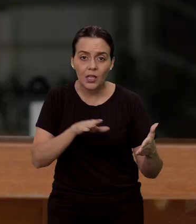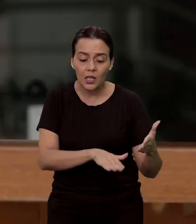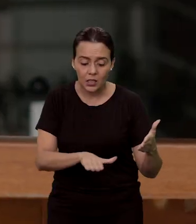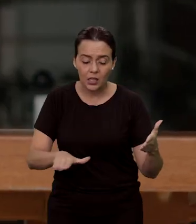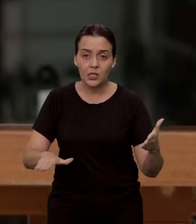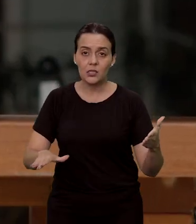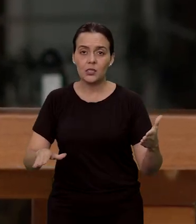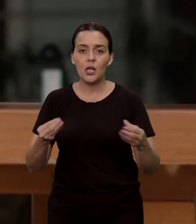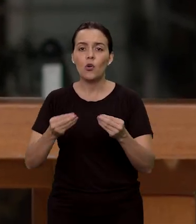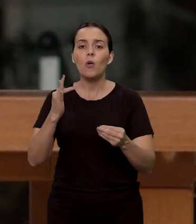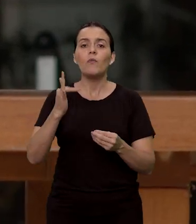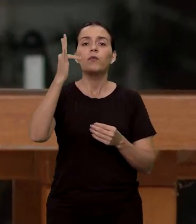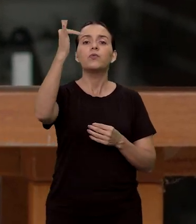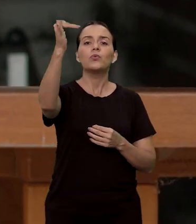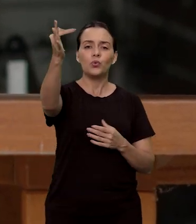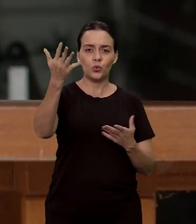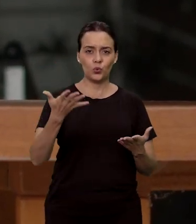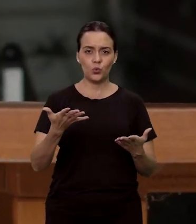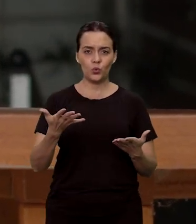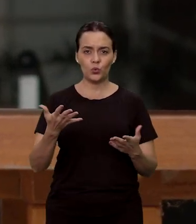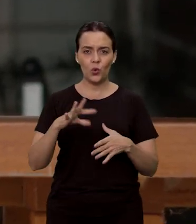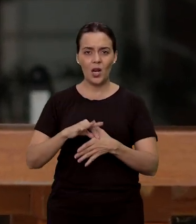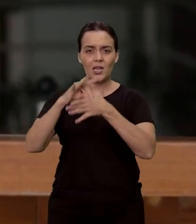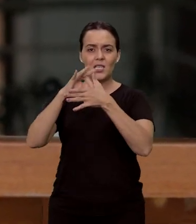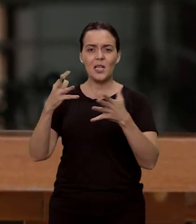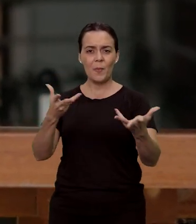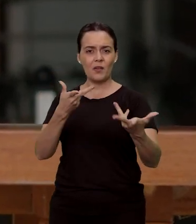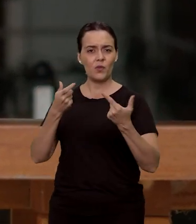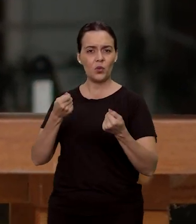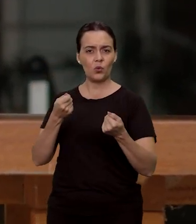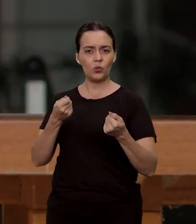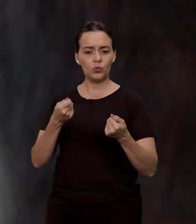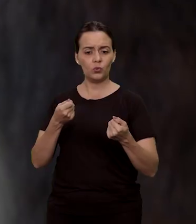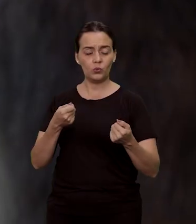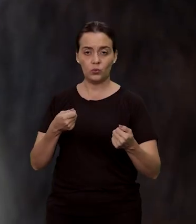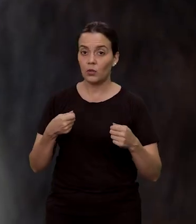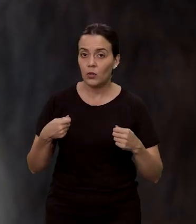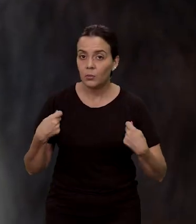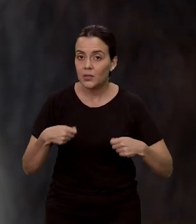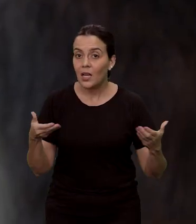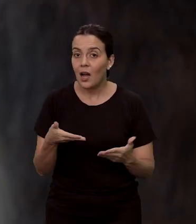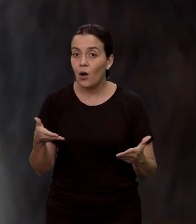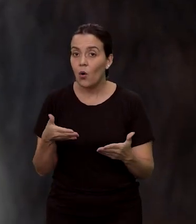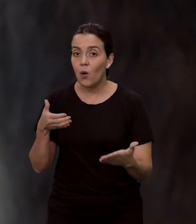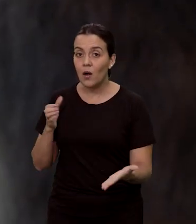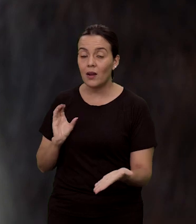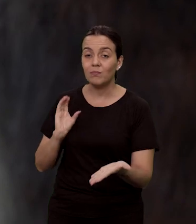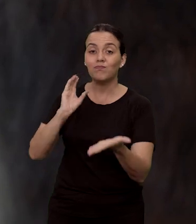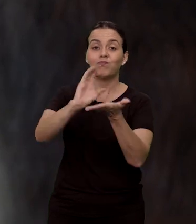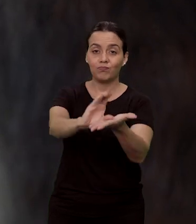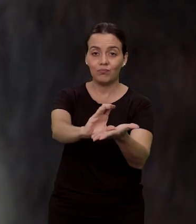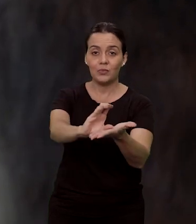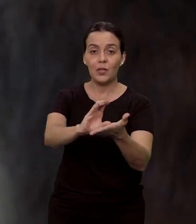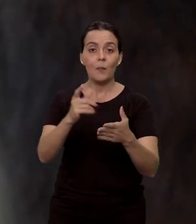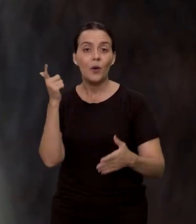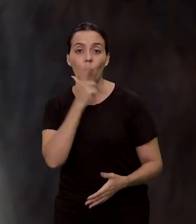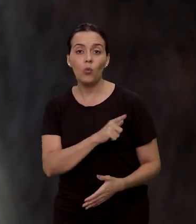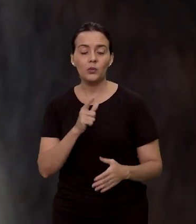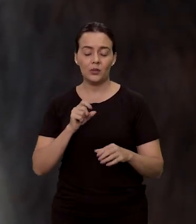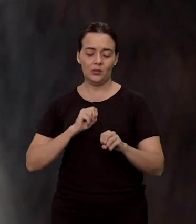lideranças fortes, maravilhosas, arrasadoras no Congresso, se a gente não investir desde agora. Então, a gente precisa entender como que está sendo essa